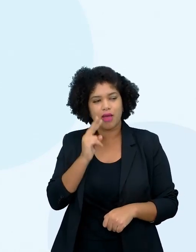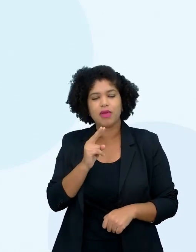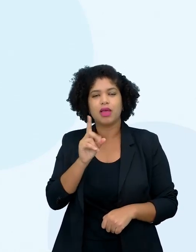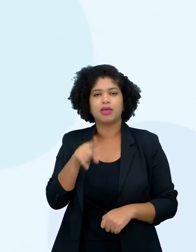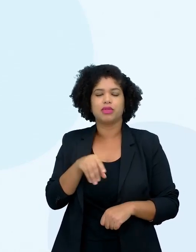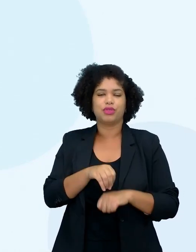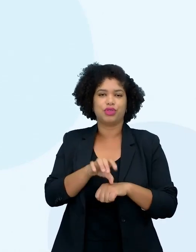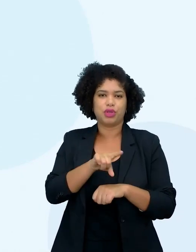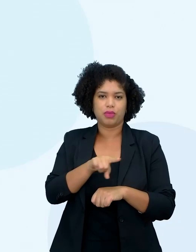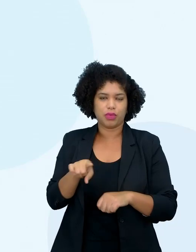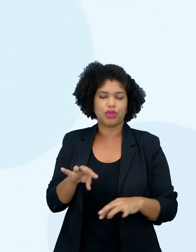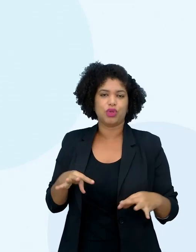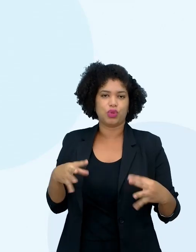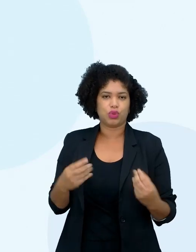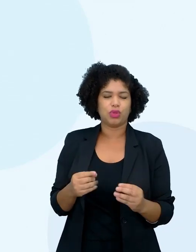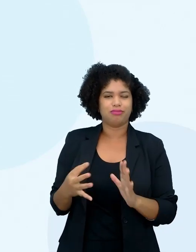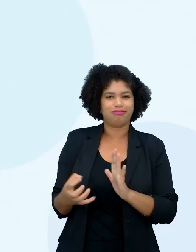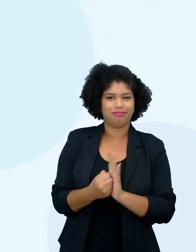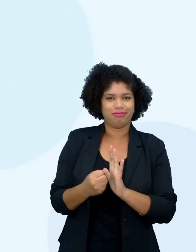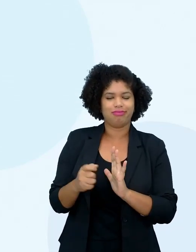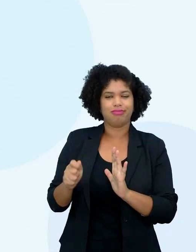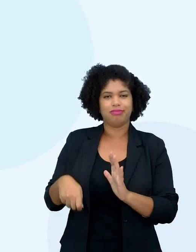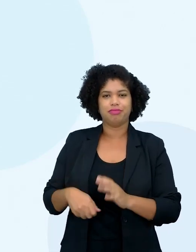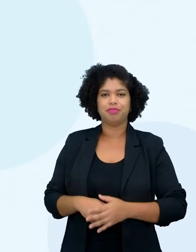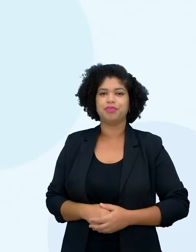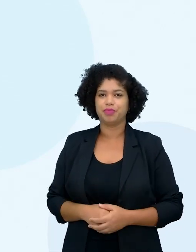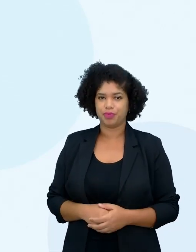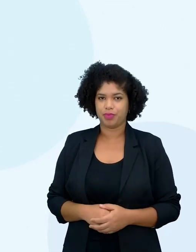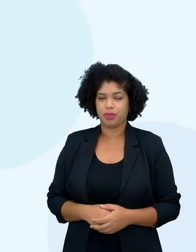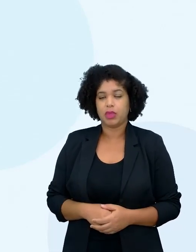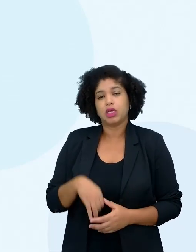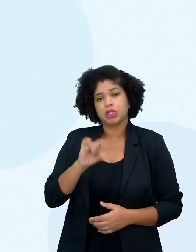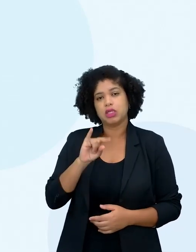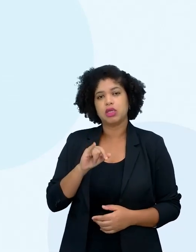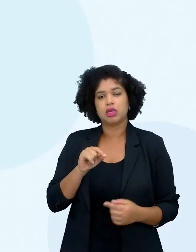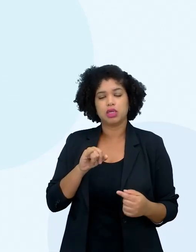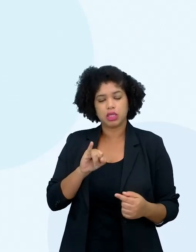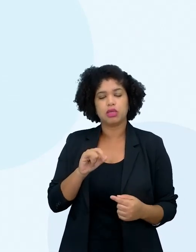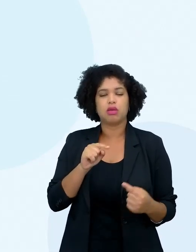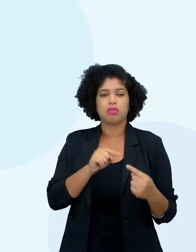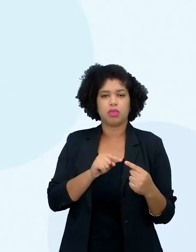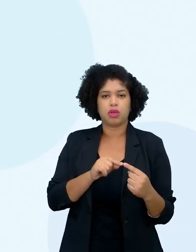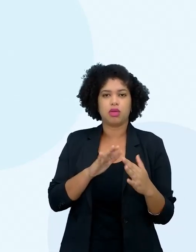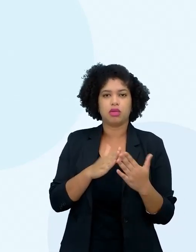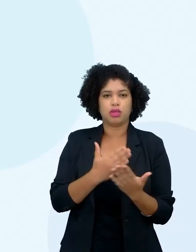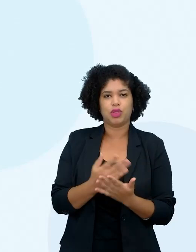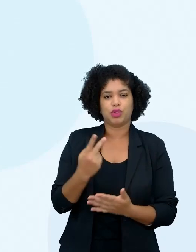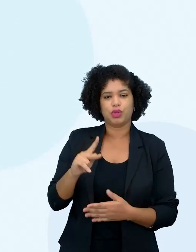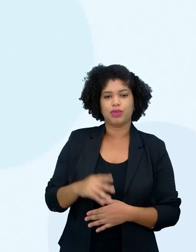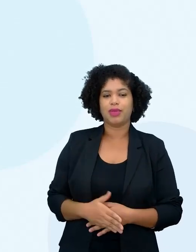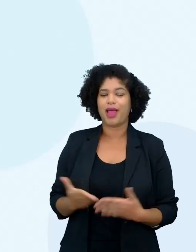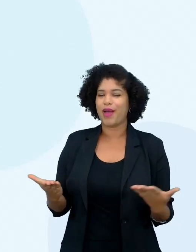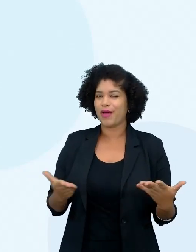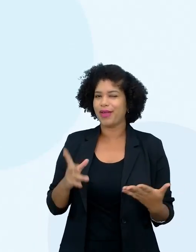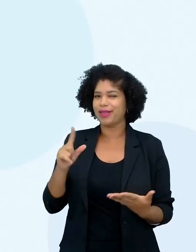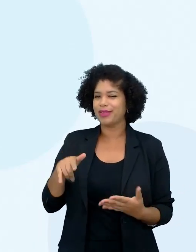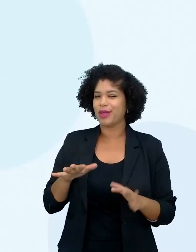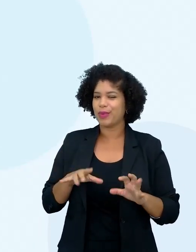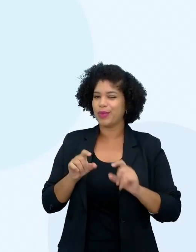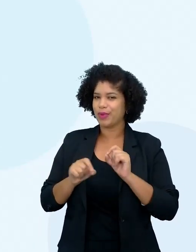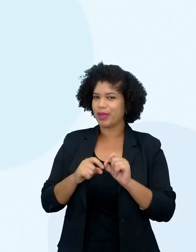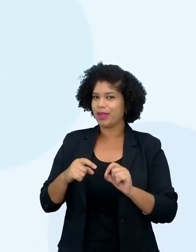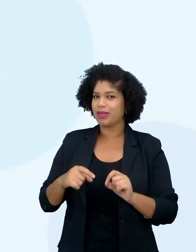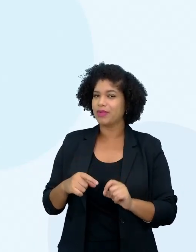que vocês possam aí se inscrever achando que é pertinente. Bem, agora chegou aquele momento, Gisele, que nós